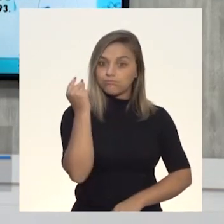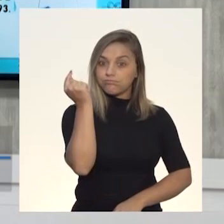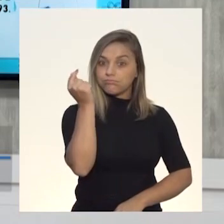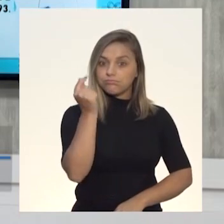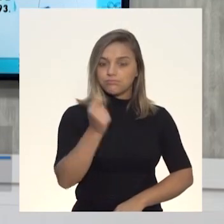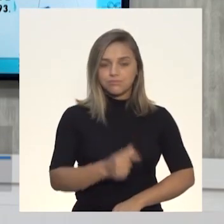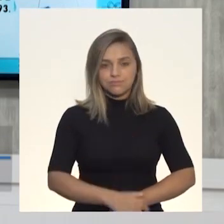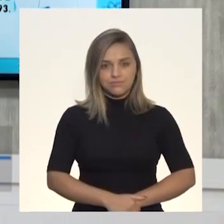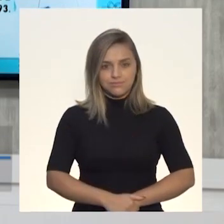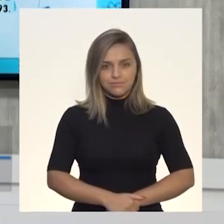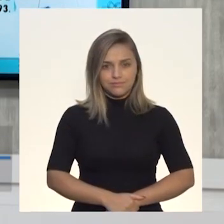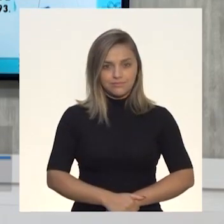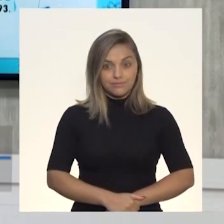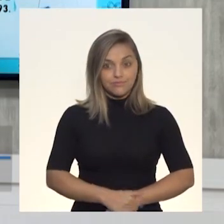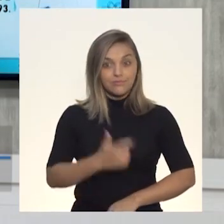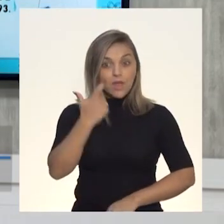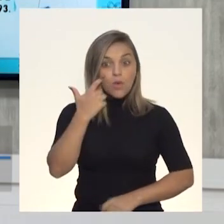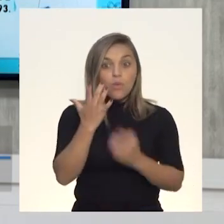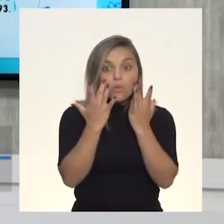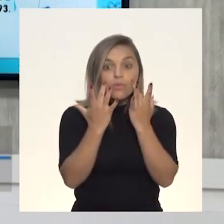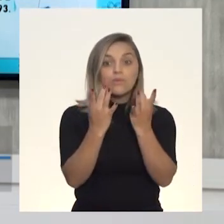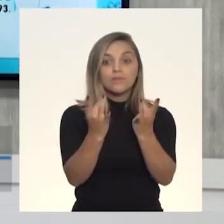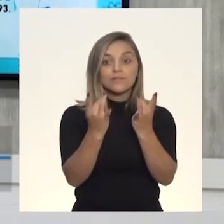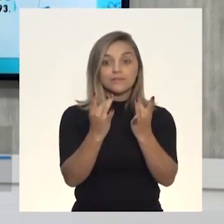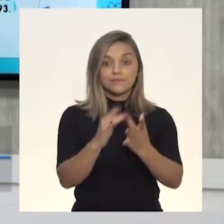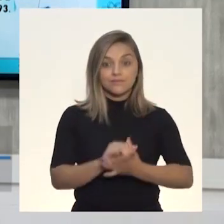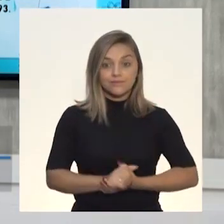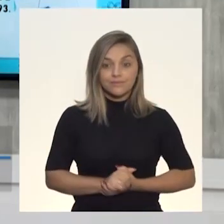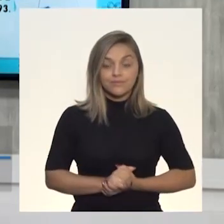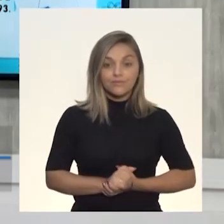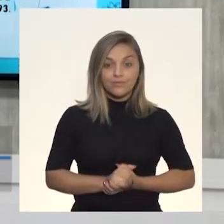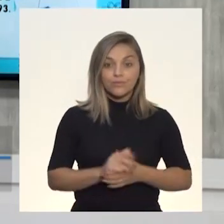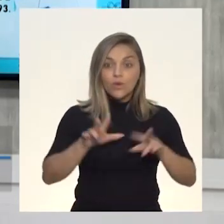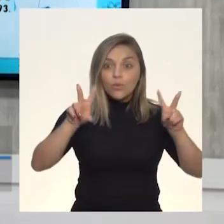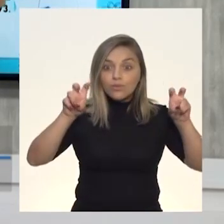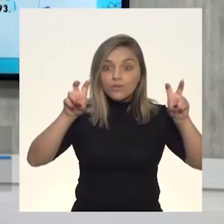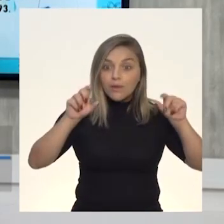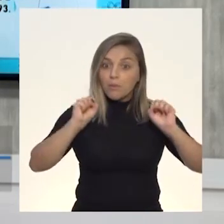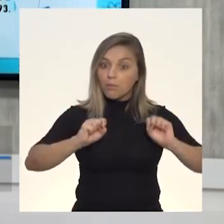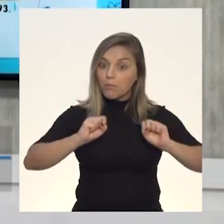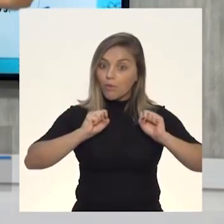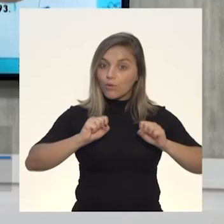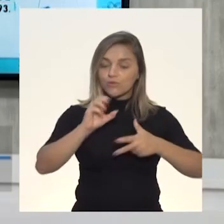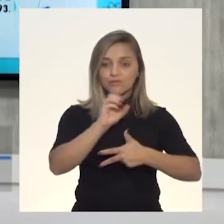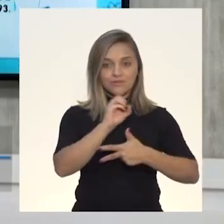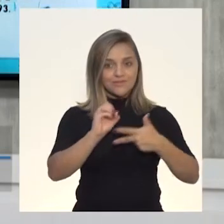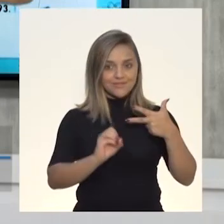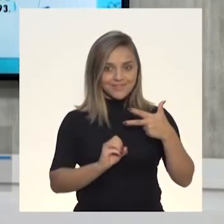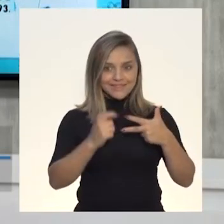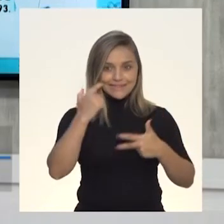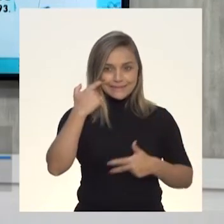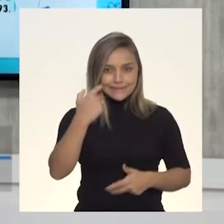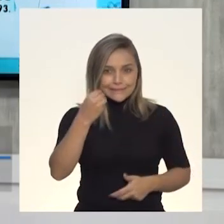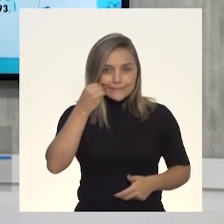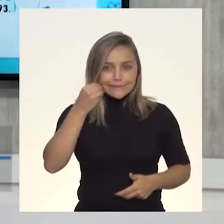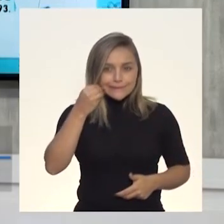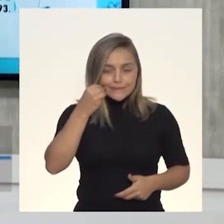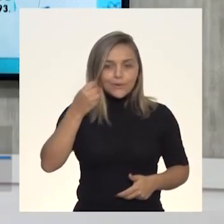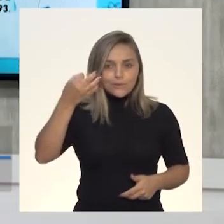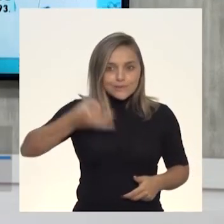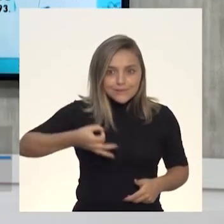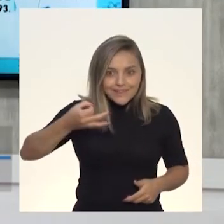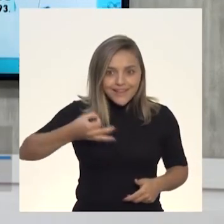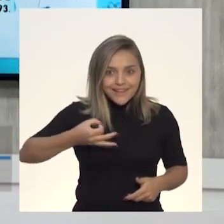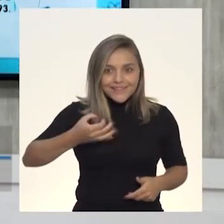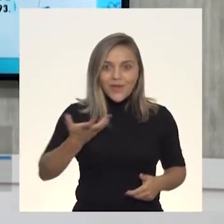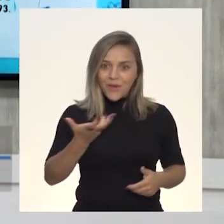aqui, ó. Ó, tô ouvindo. Ó, um tema que pode cair aí, ó. Se eu acertar o tema, hein? Se eu acertar o tema, eu quero